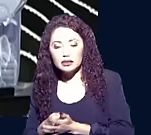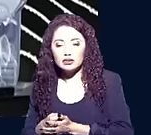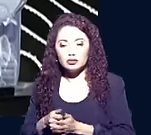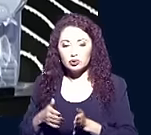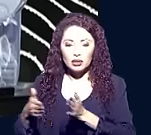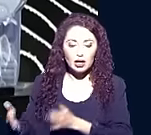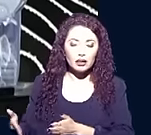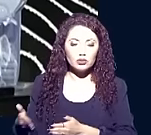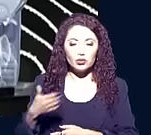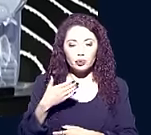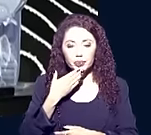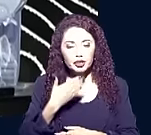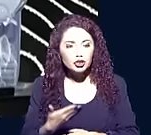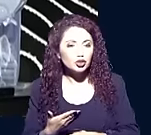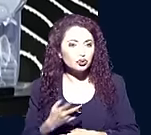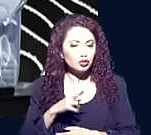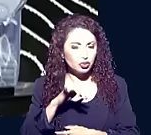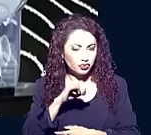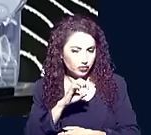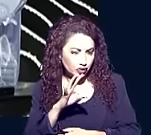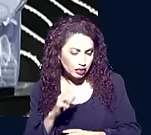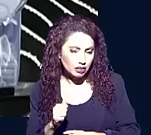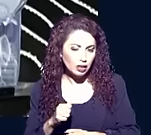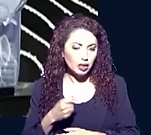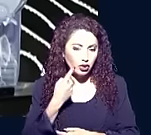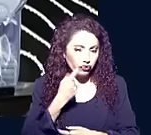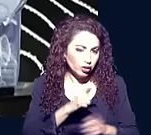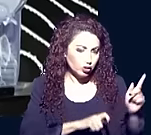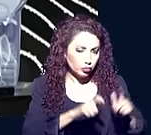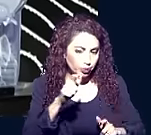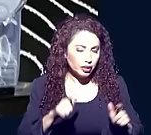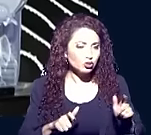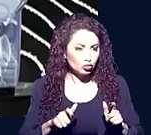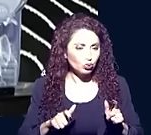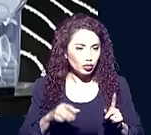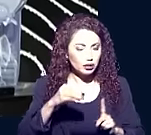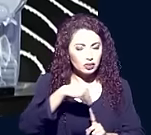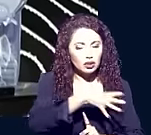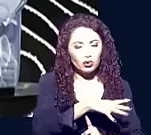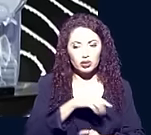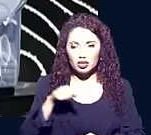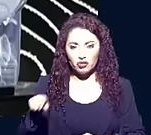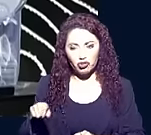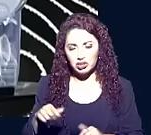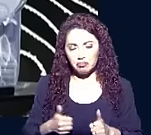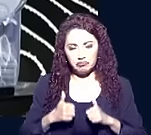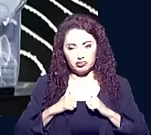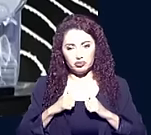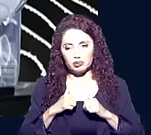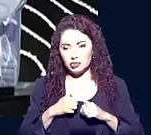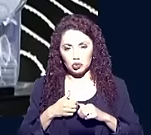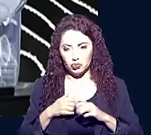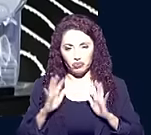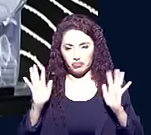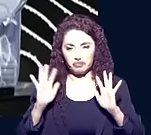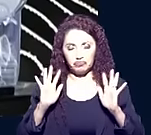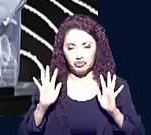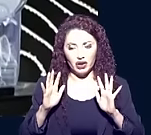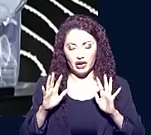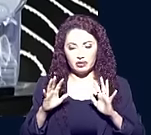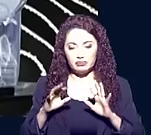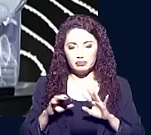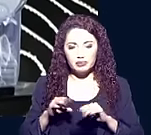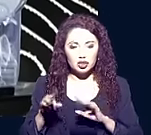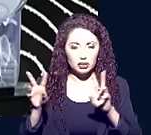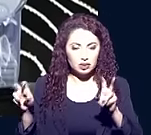pedidos de vista e eu ouo de interlocutores do senhor que o senhor não vai comprar essa briga que não é eu quero saber se isso passar